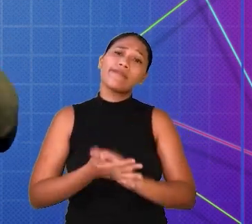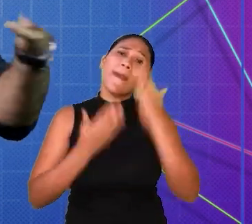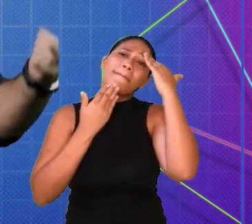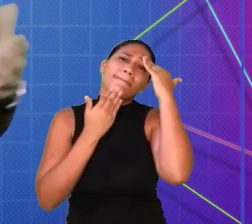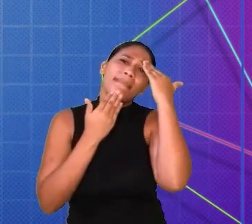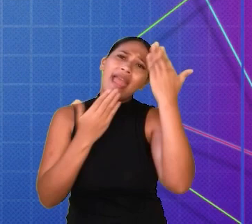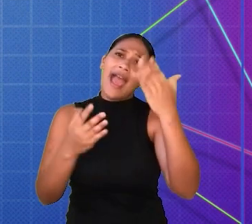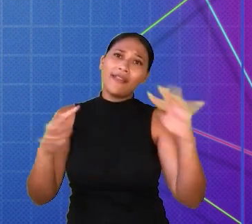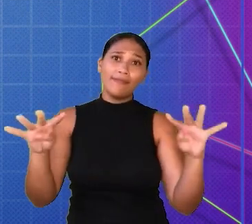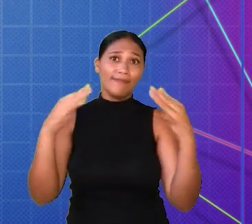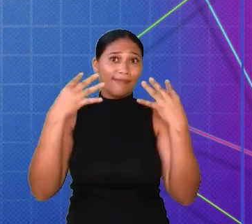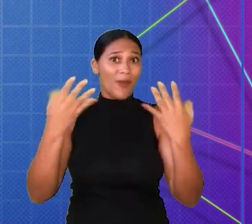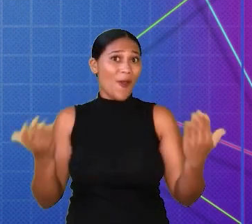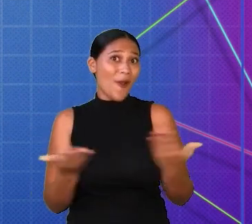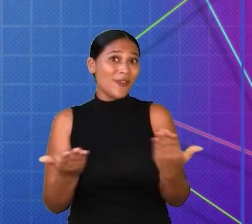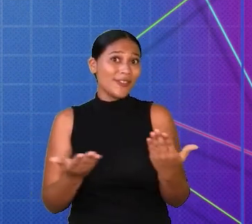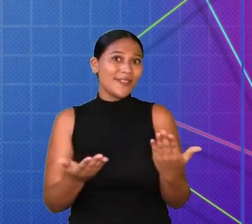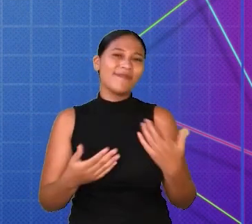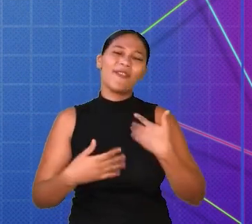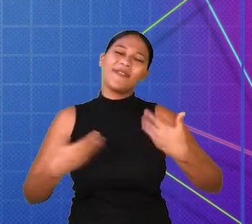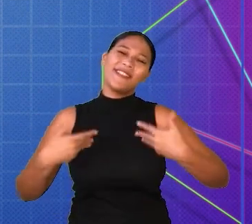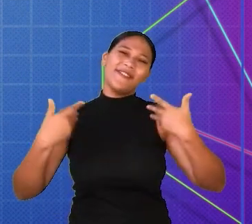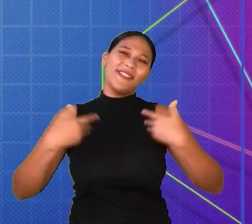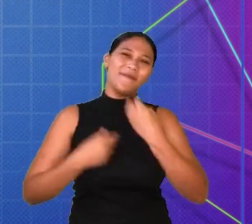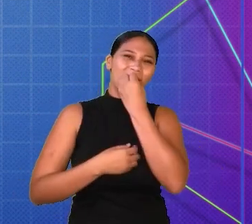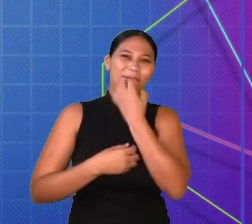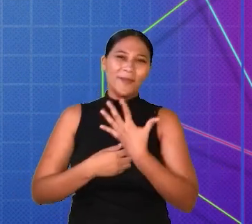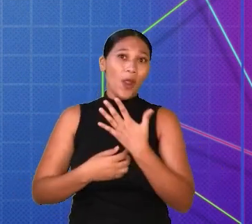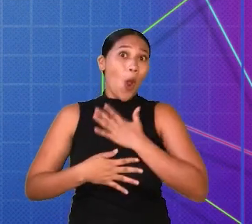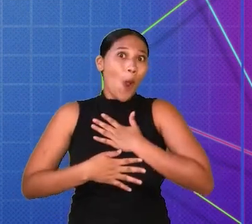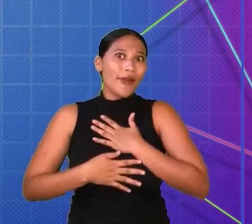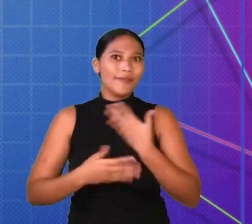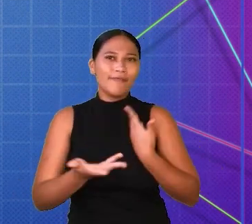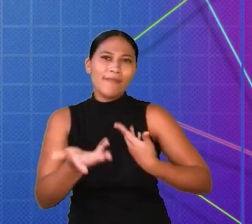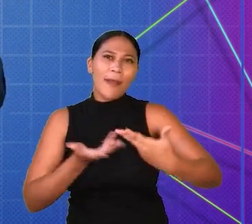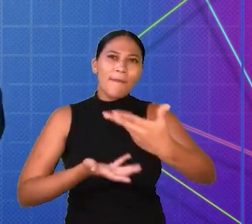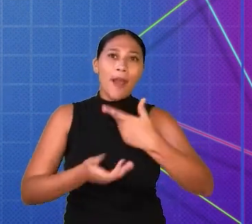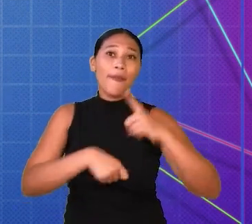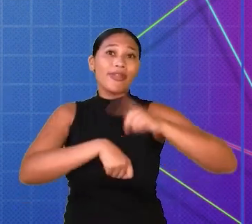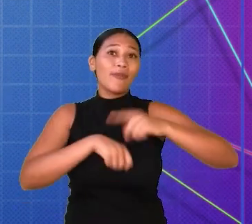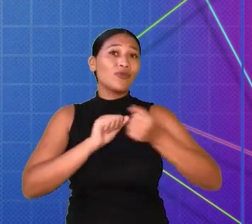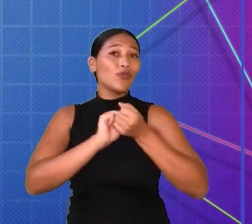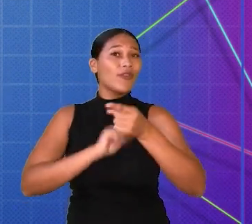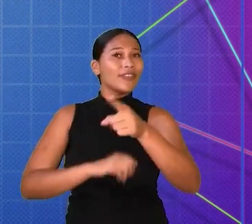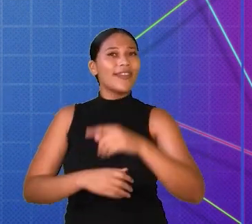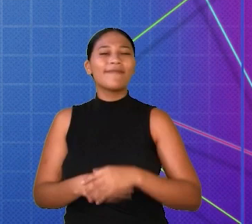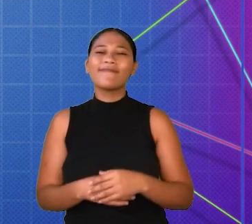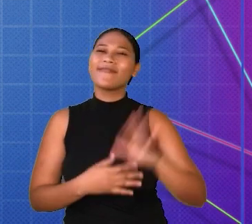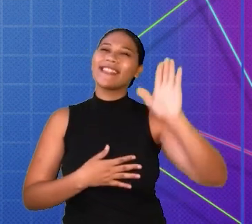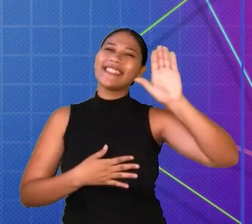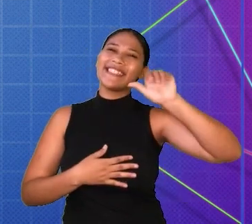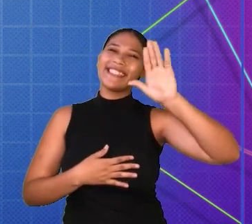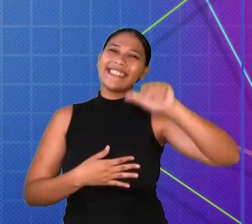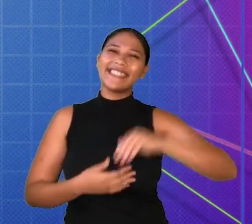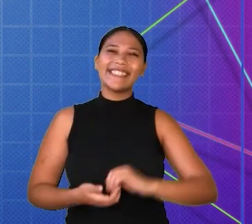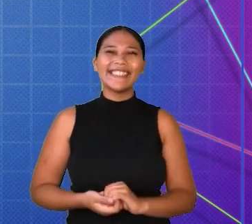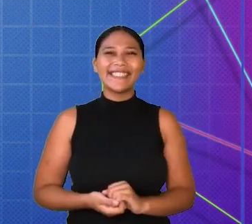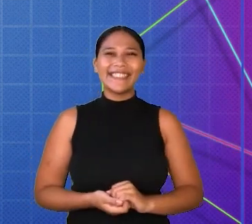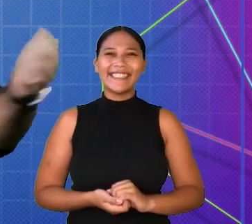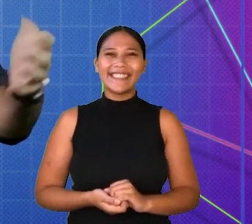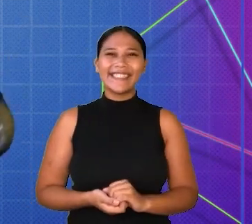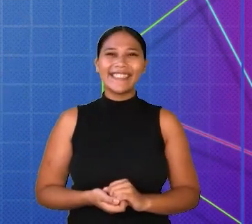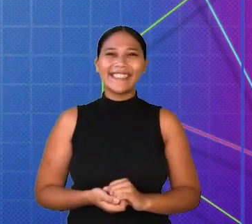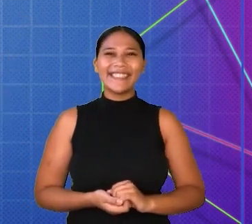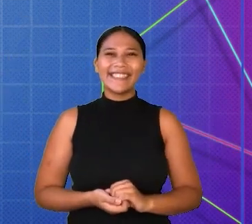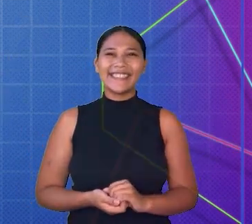agora a nossa aula está acabando. Muito obrigado pela presença de vocês aqui hoje. Eu me diverti muito, gostei muito de dividir o meu tempo com vocês.